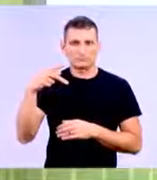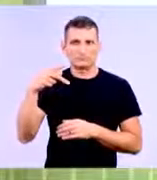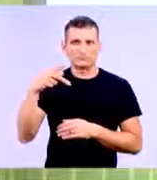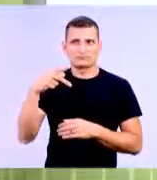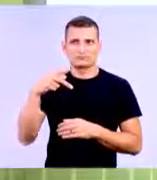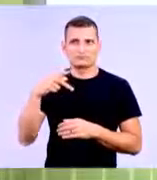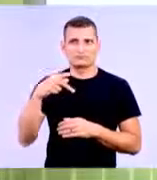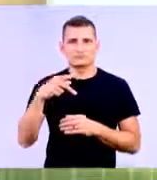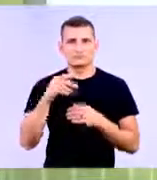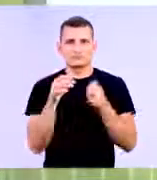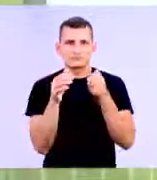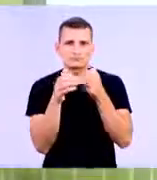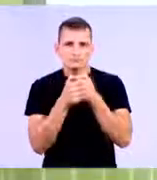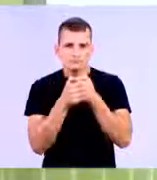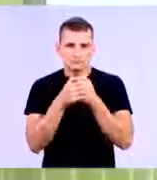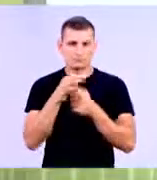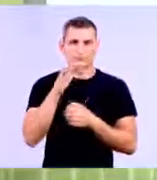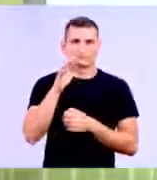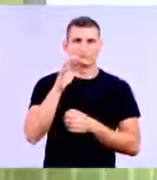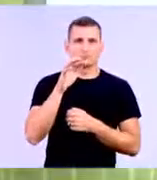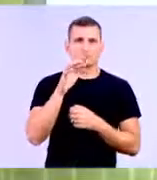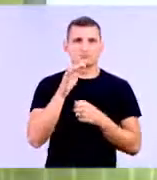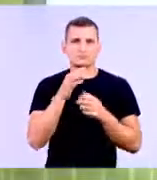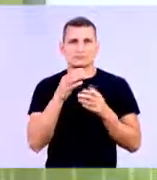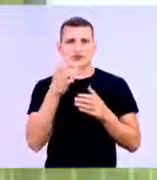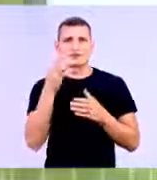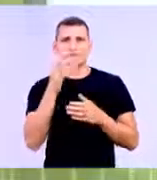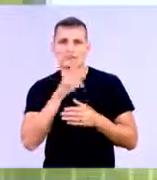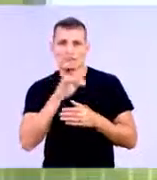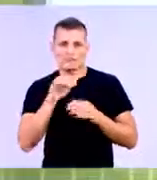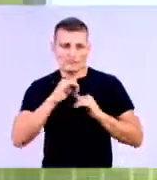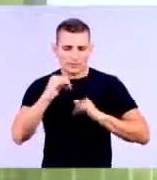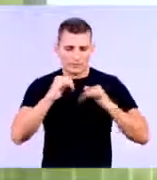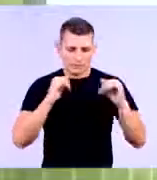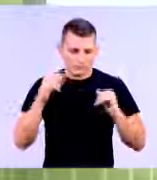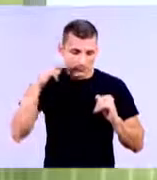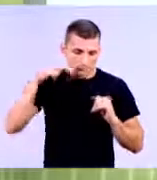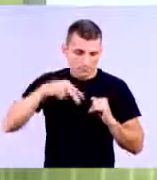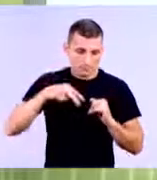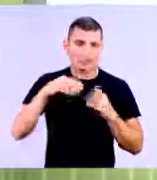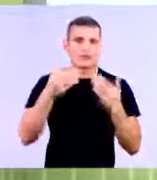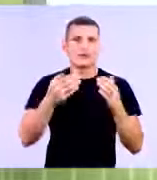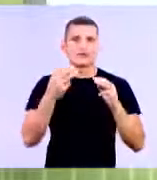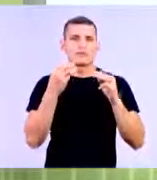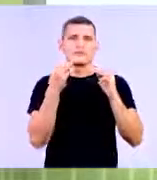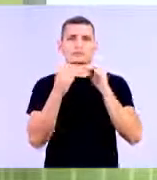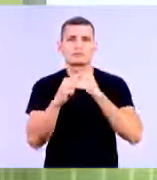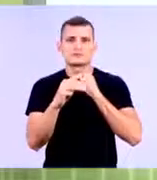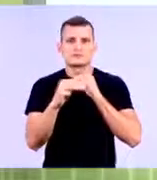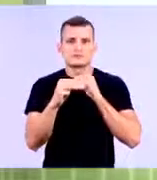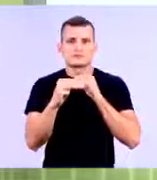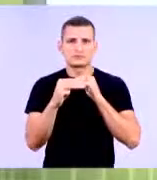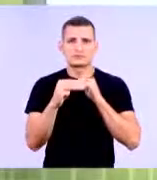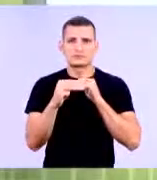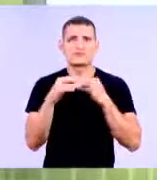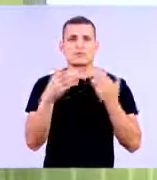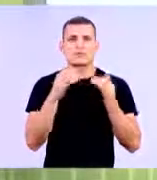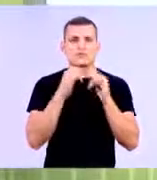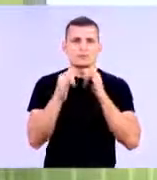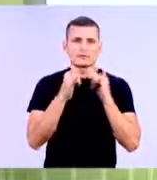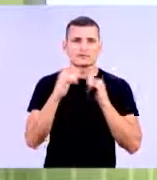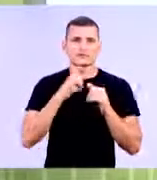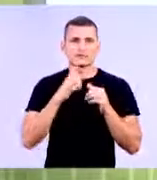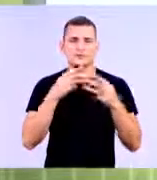para poder burlar o firewall. E daí ele vai abrir e vai ver qual é a mensagem, o teor de informação que